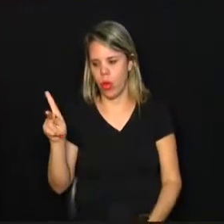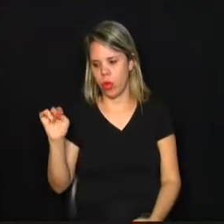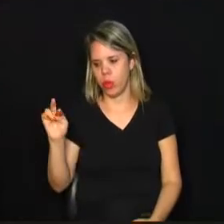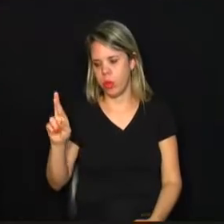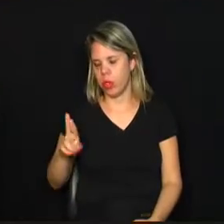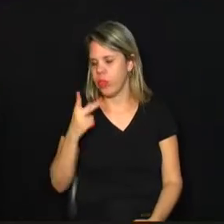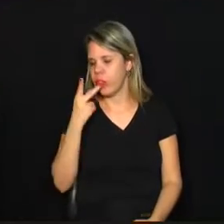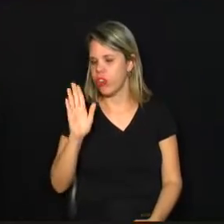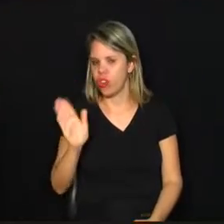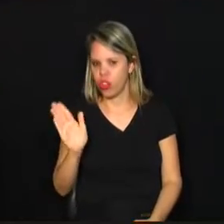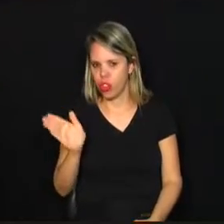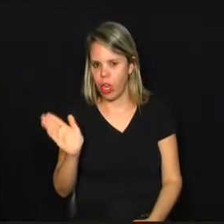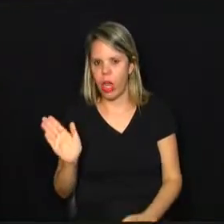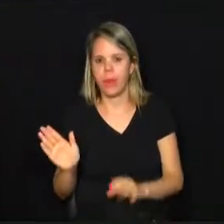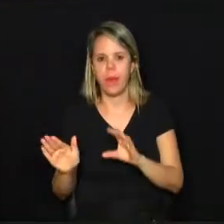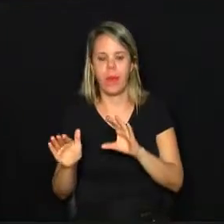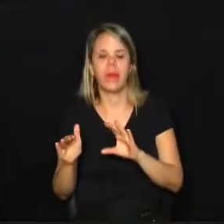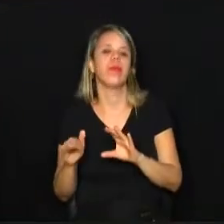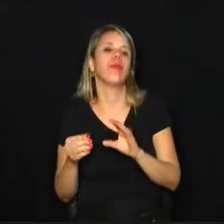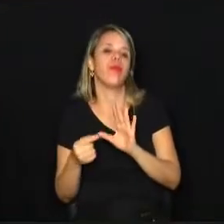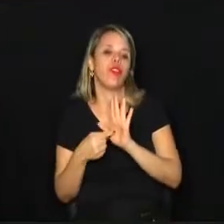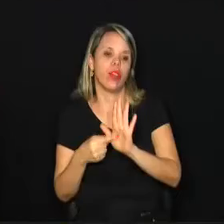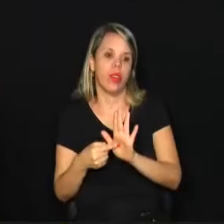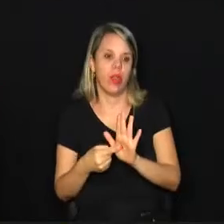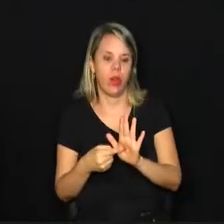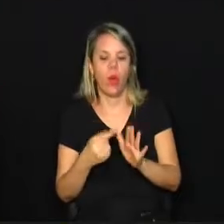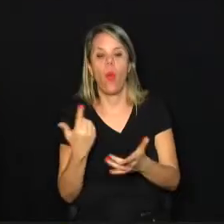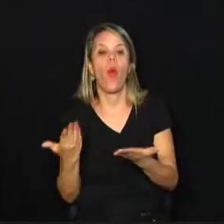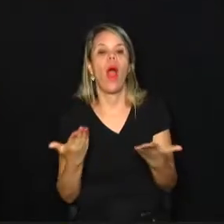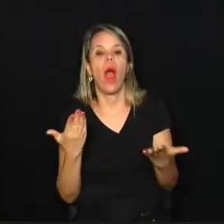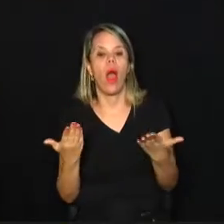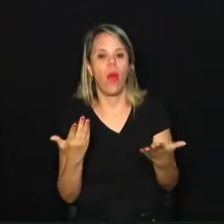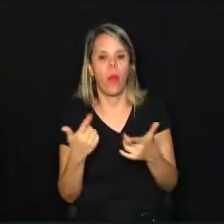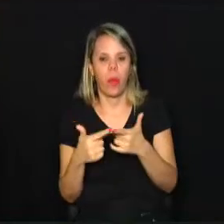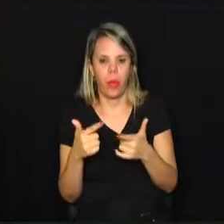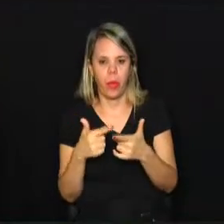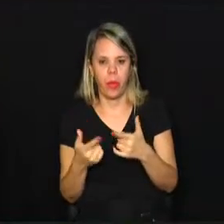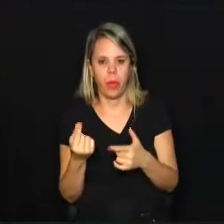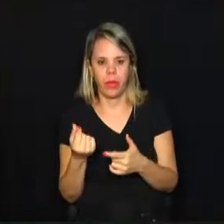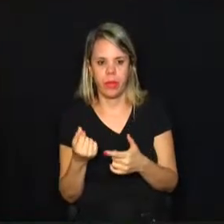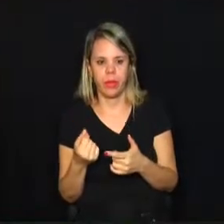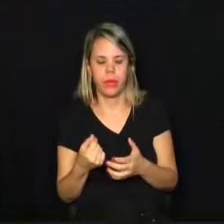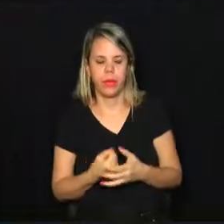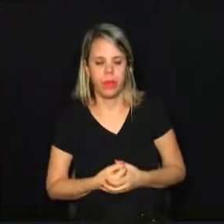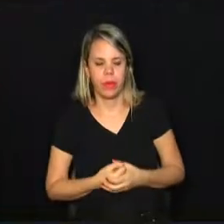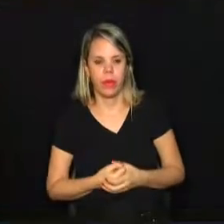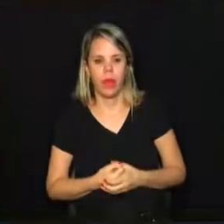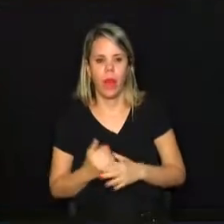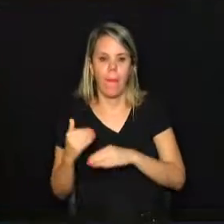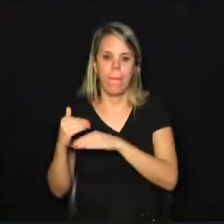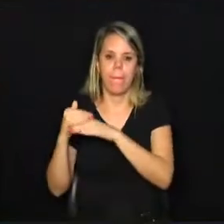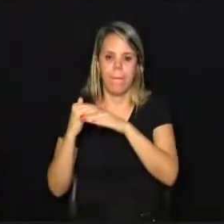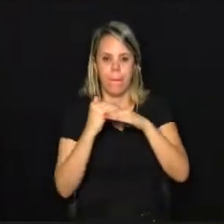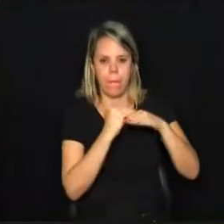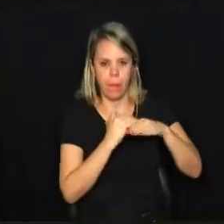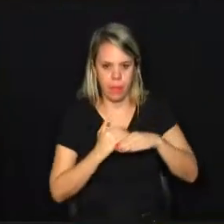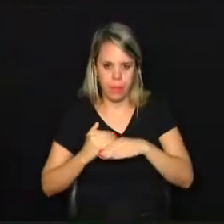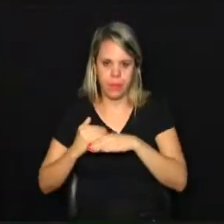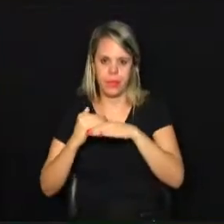já recebemos o impacto financeiro. Nós estamos colocando no padrão